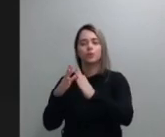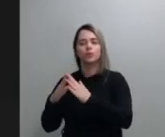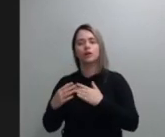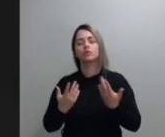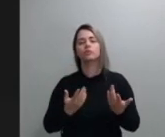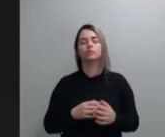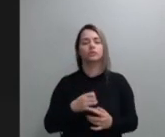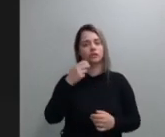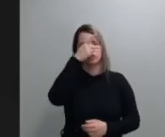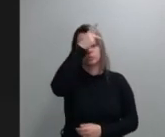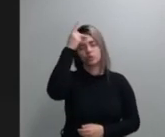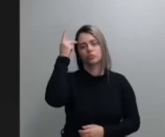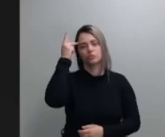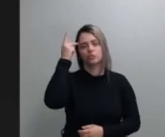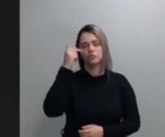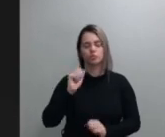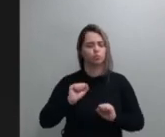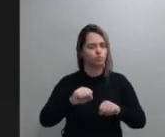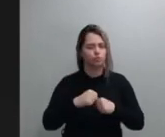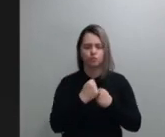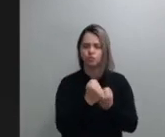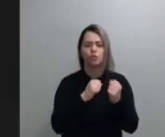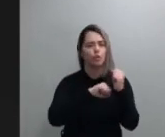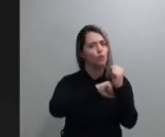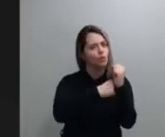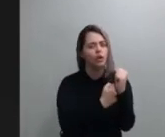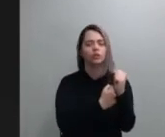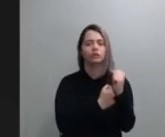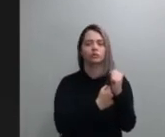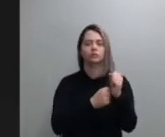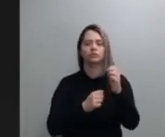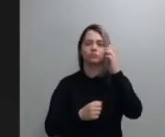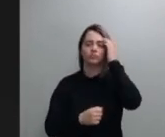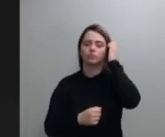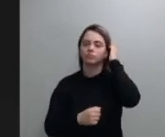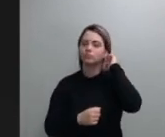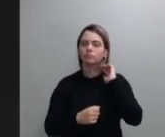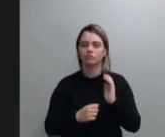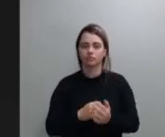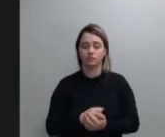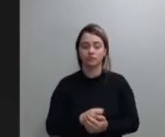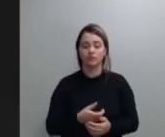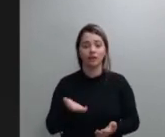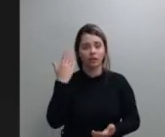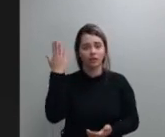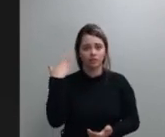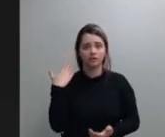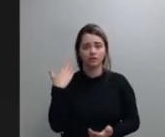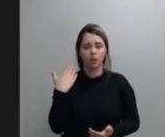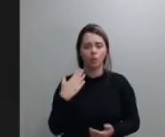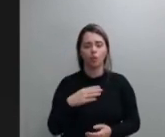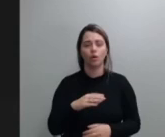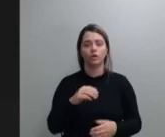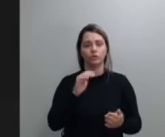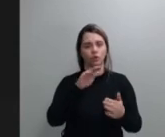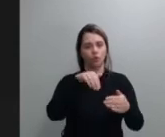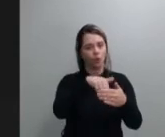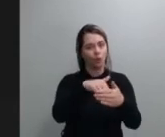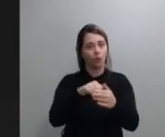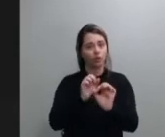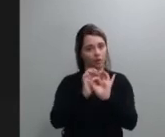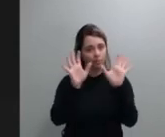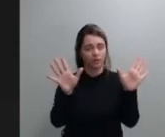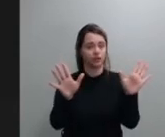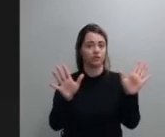pessoas ao máximo isso vai crescer crescer ao máximo isso é do capitalismo é do capitalismo então nós